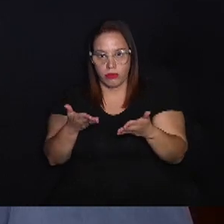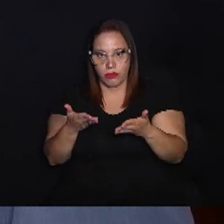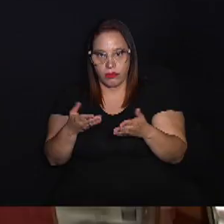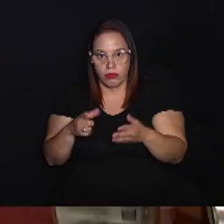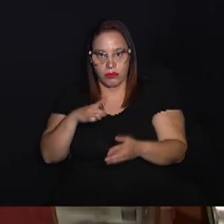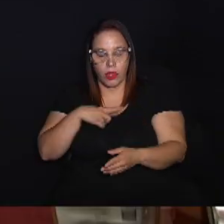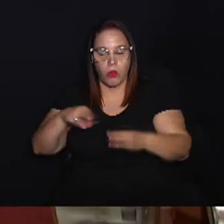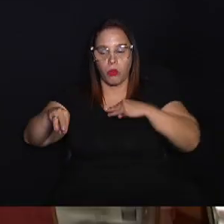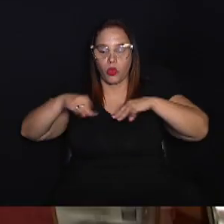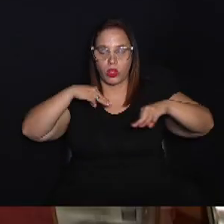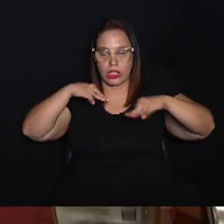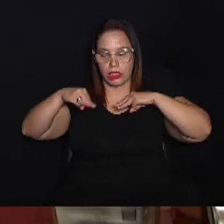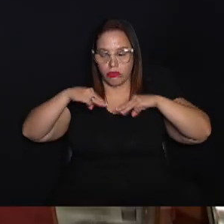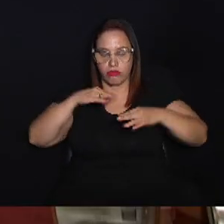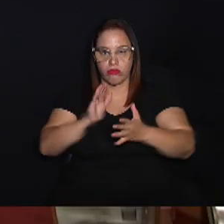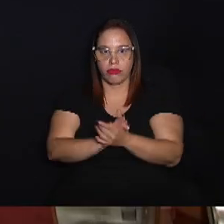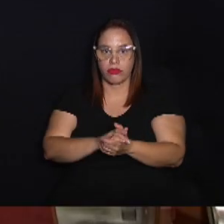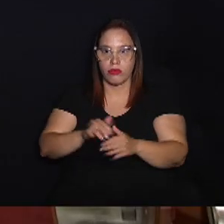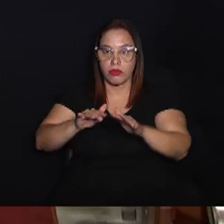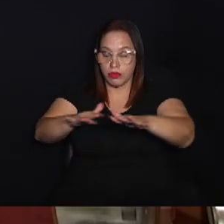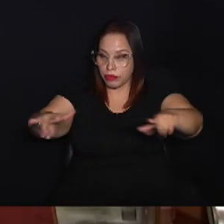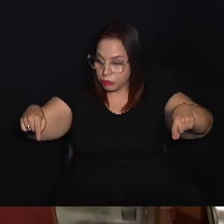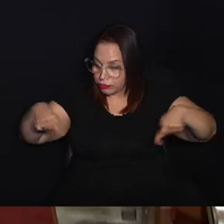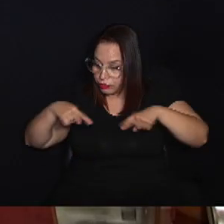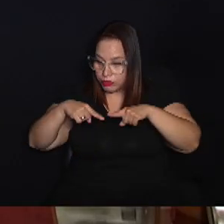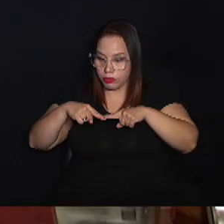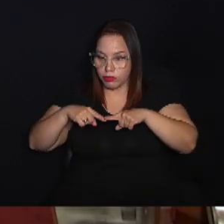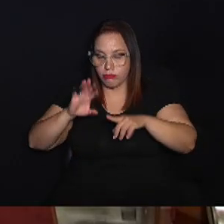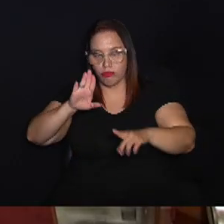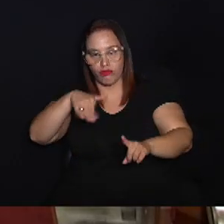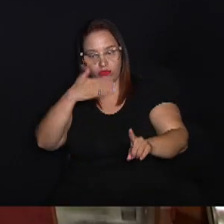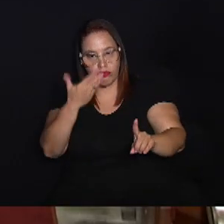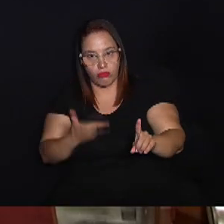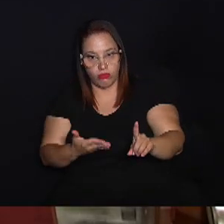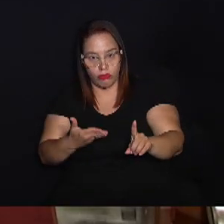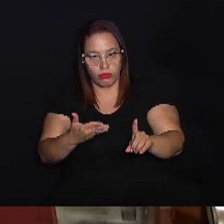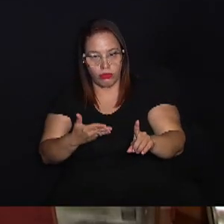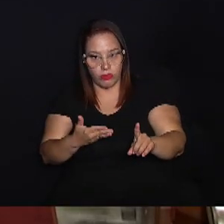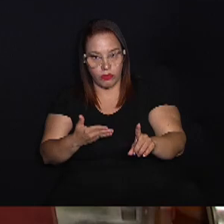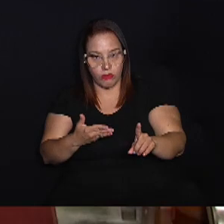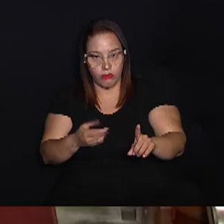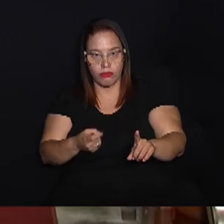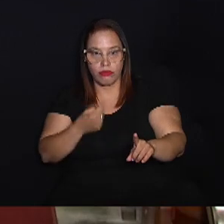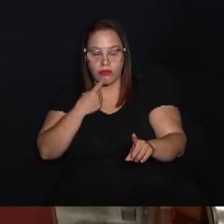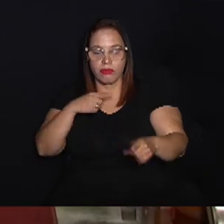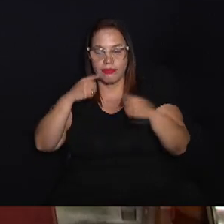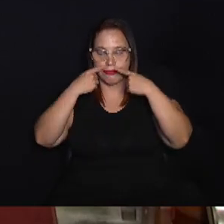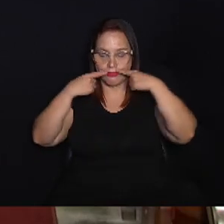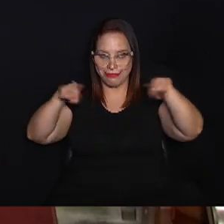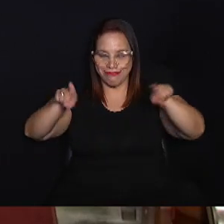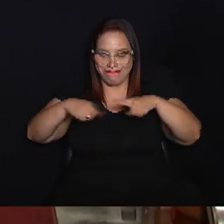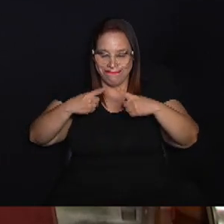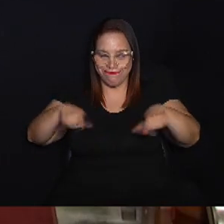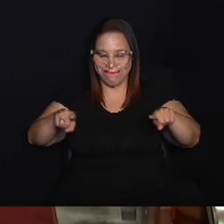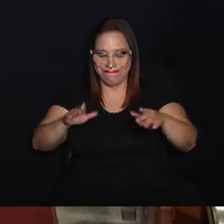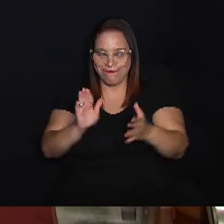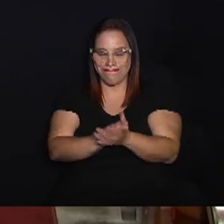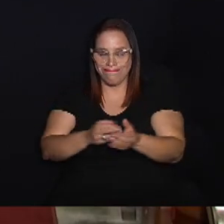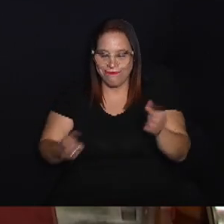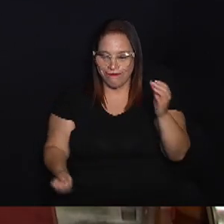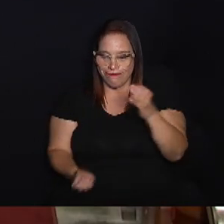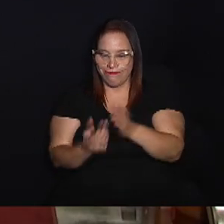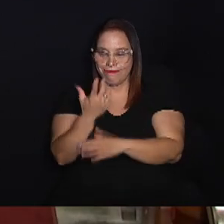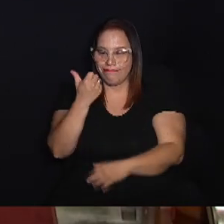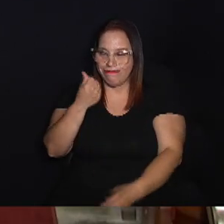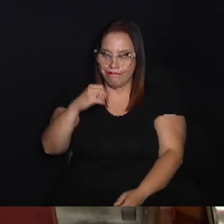sido a música. Essa sala da academia homenageia o maestro campineiro Carlos Gomes. Ela foi inaugurada